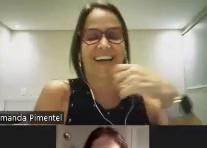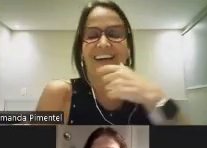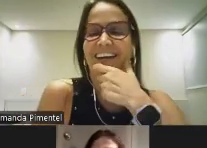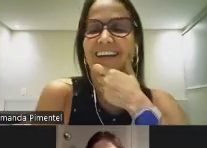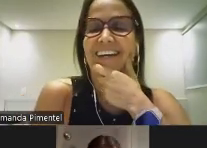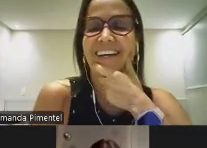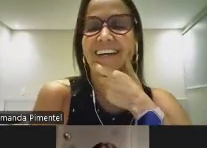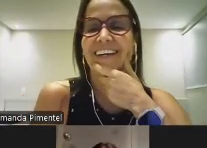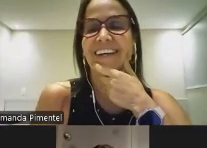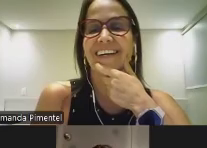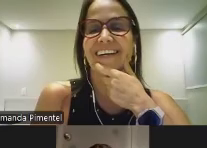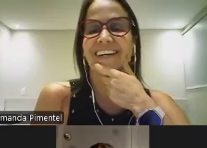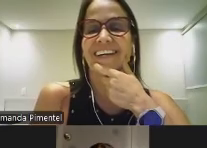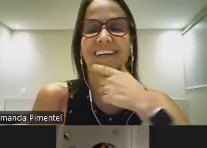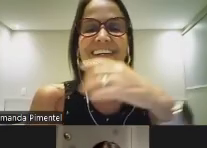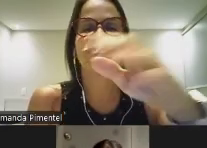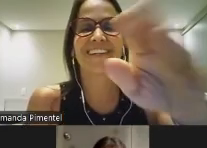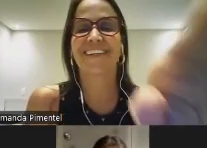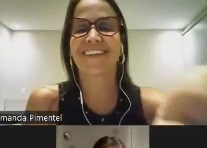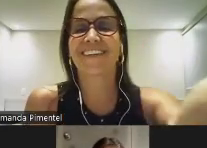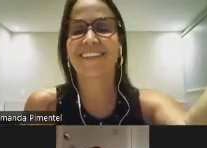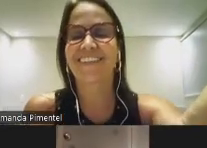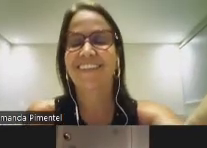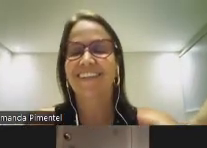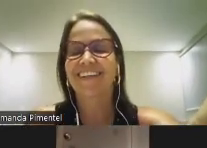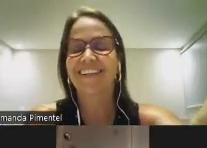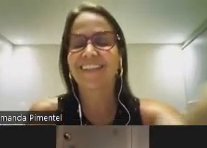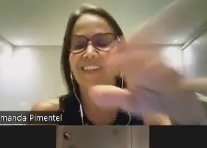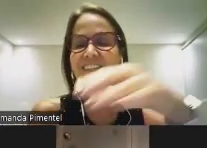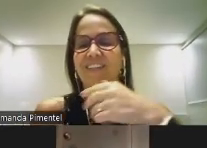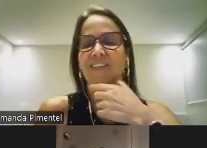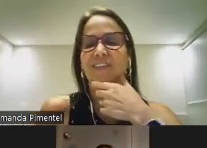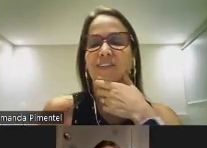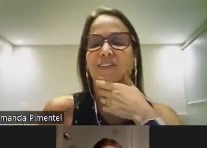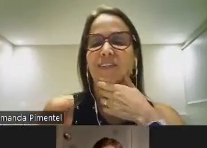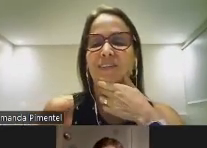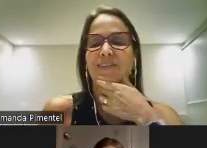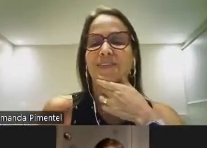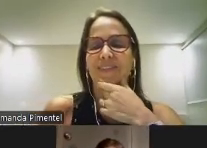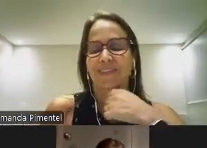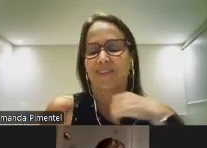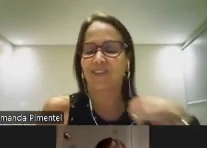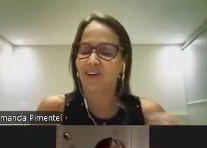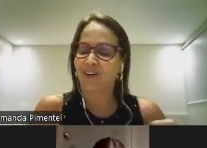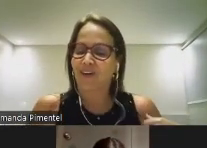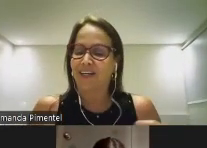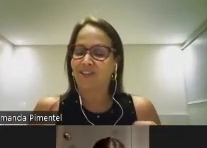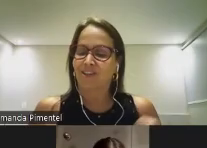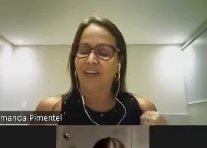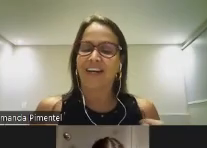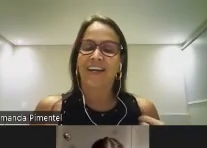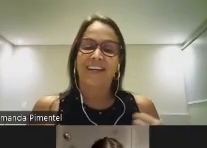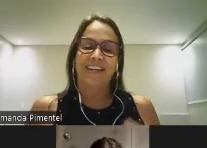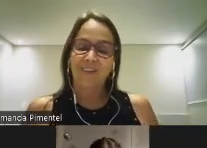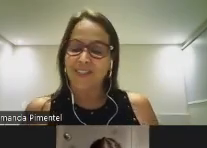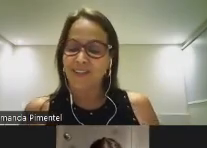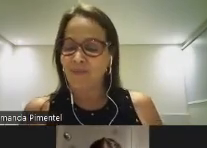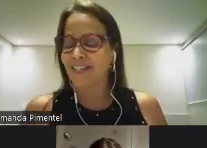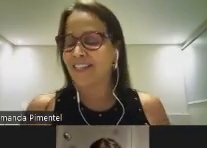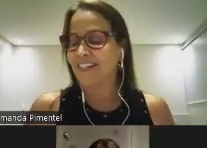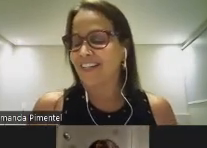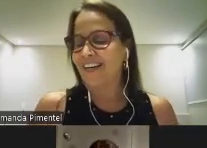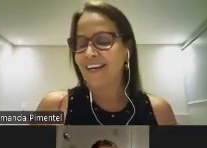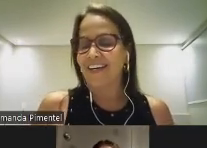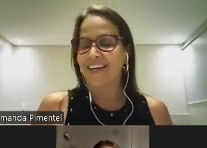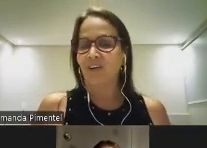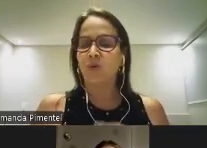idade. tarde, que a gente até diz para os pacientes não assistirem. Então, seria esse o comentário que eu ia dar. Joia, joia. Inclusive,